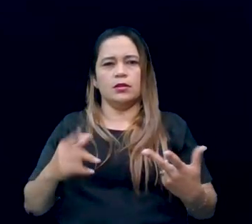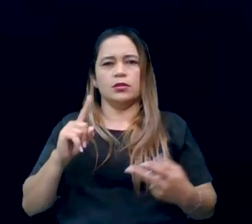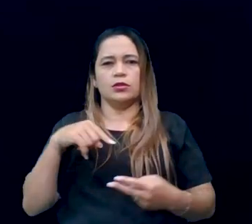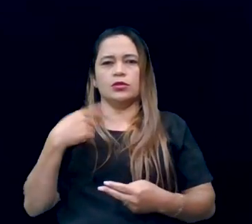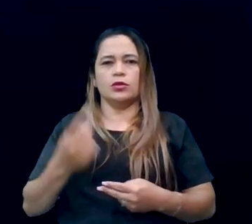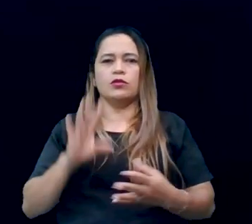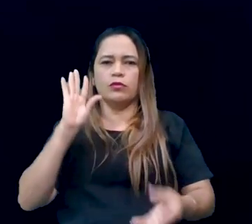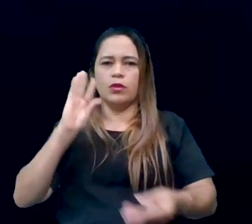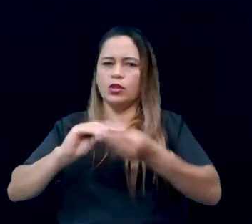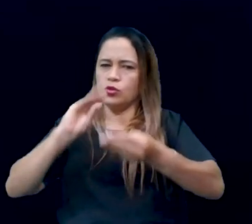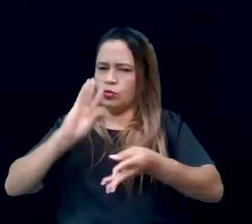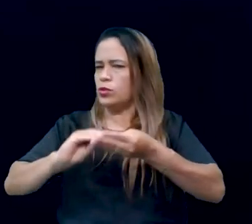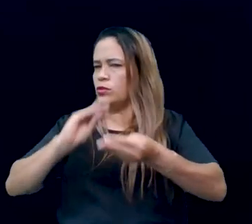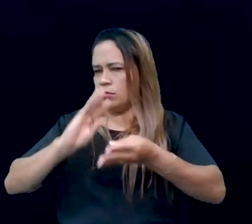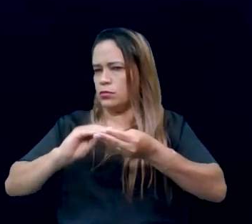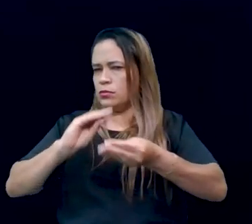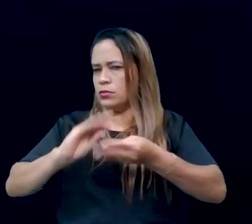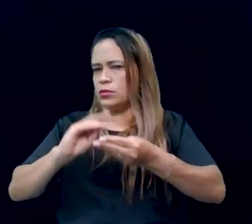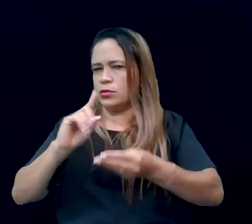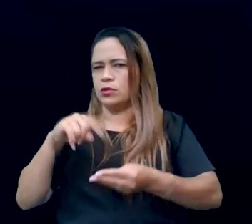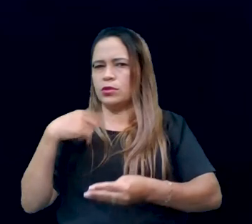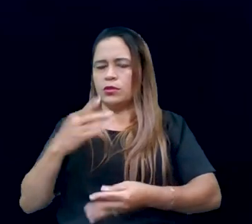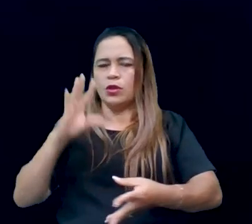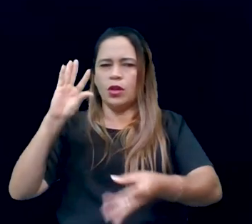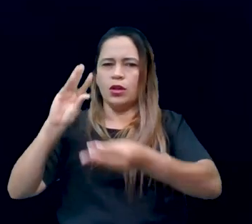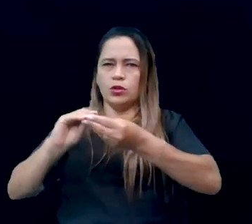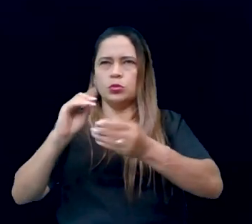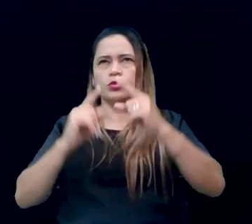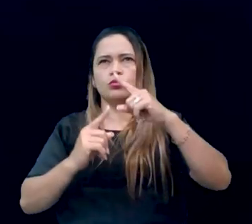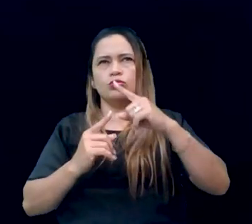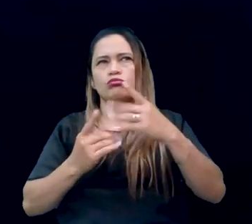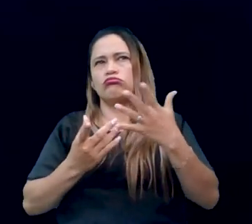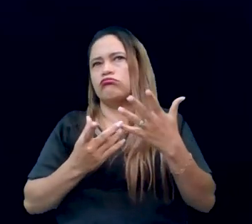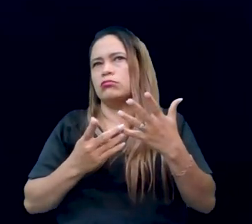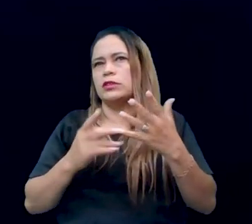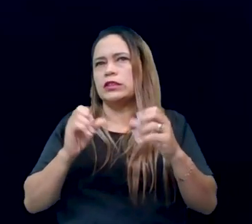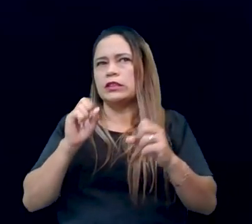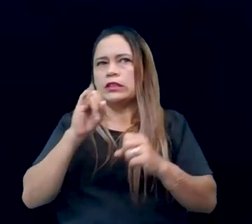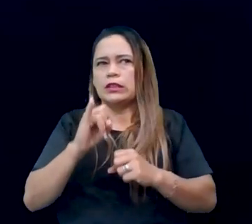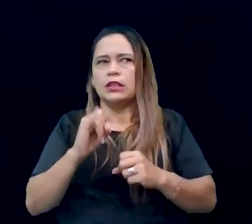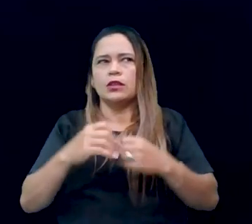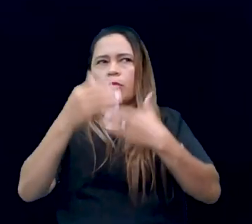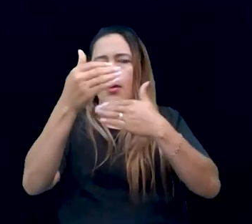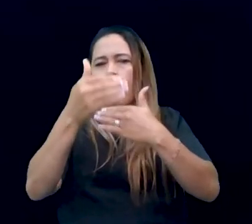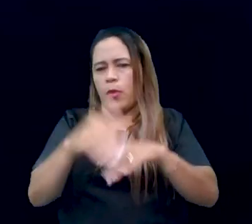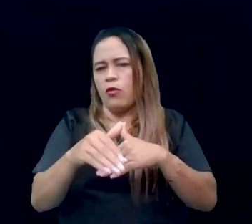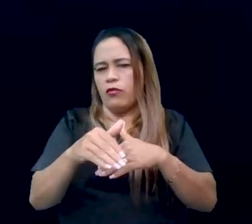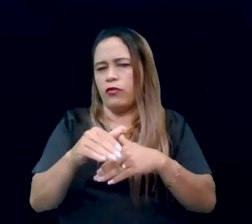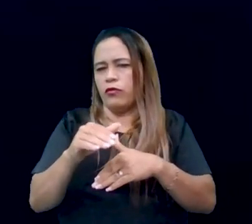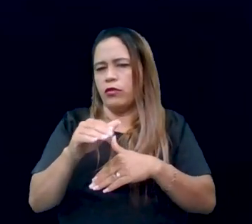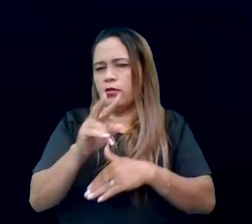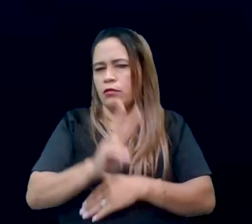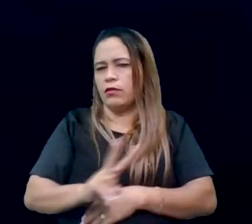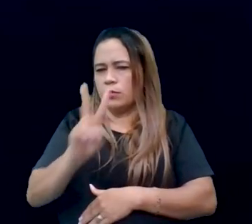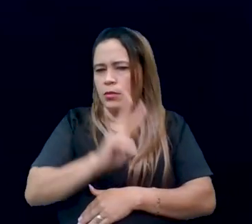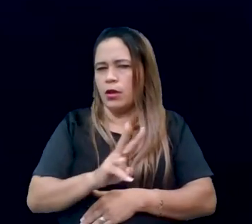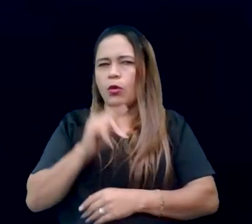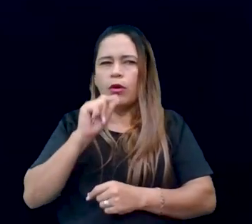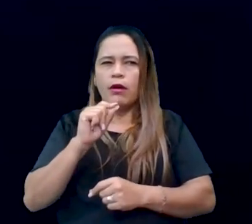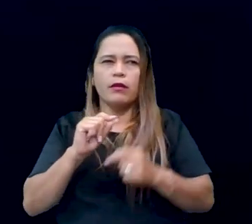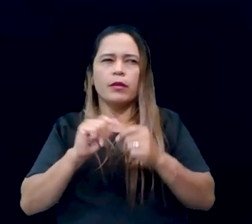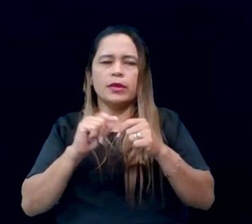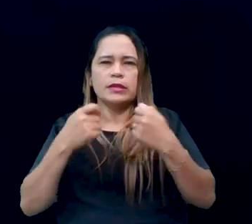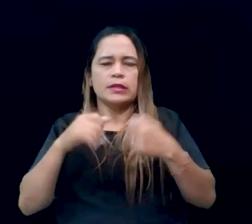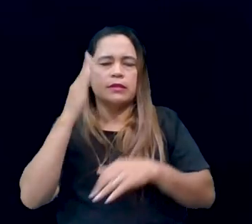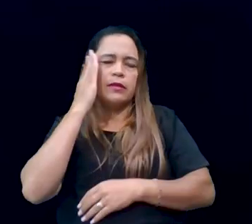fazer resuminhos, tá bom? Nós vamos fazer um resuminho tipo, caso isso apareça numa provinha de vestibular, o que eu tenho que saber sobre isso? Agora,